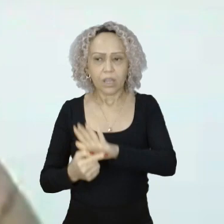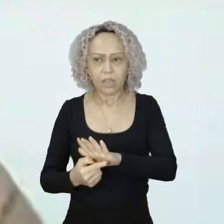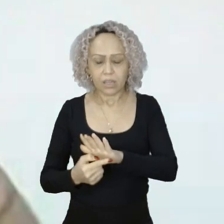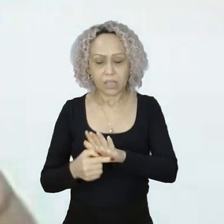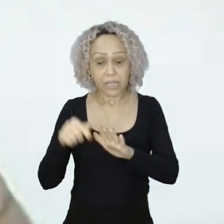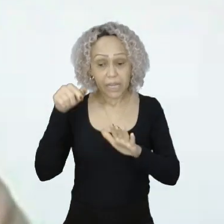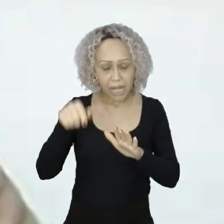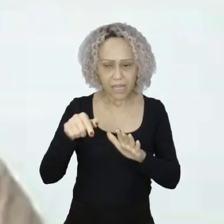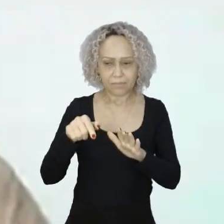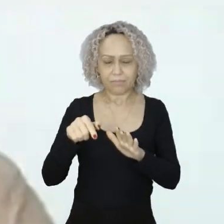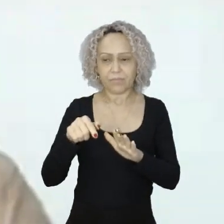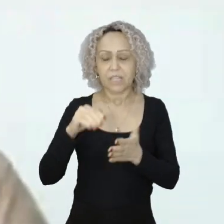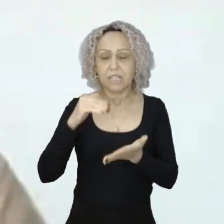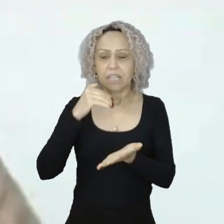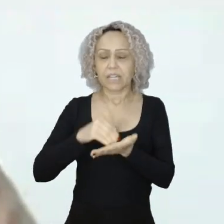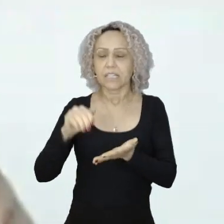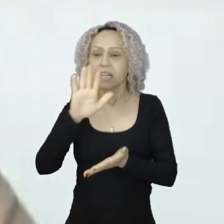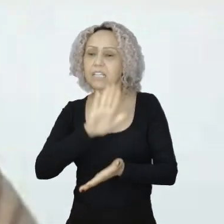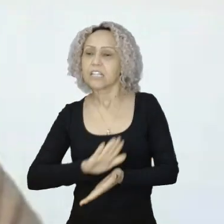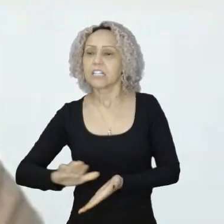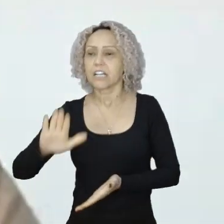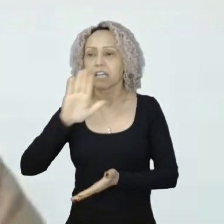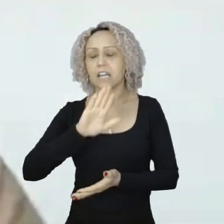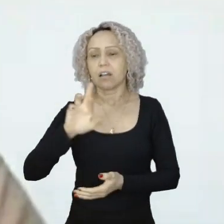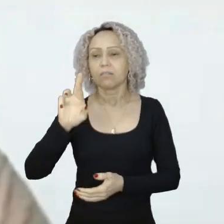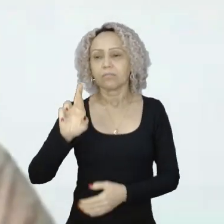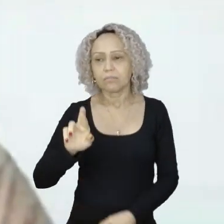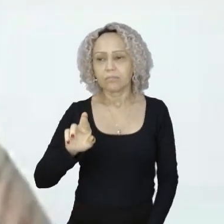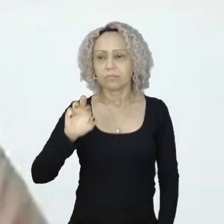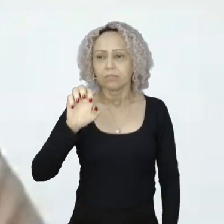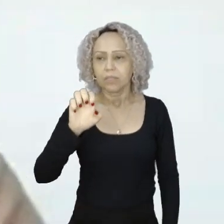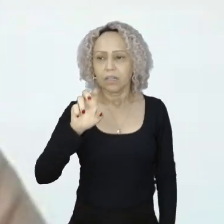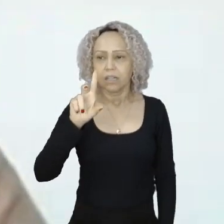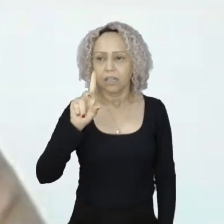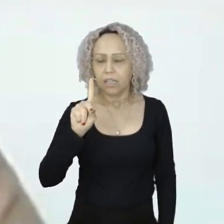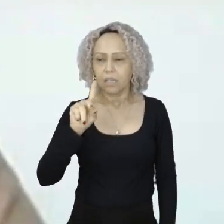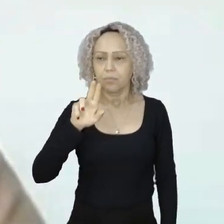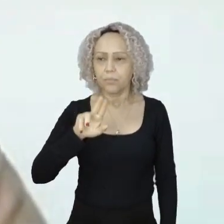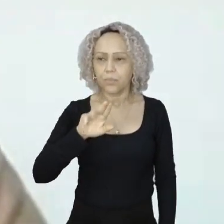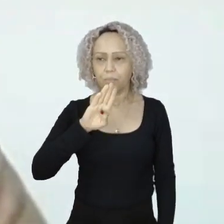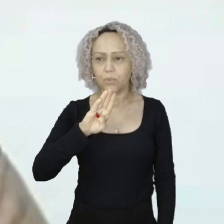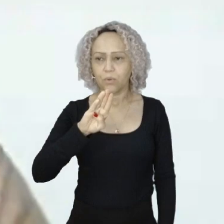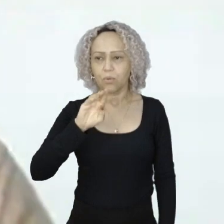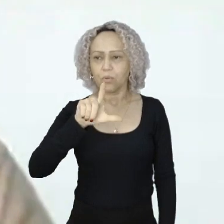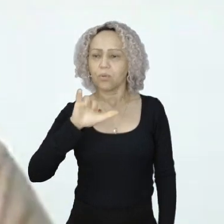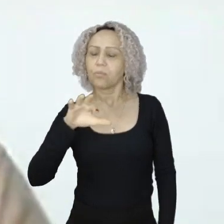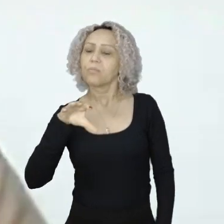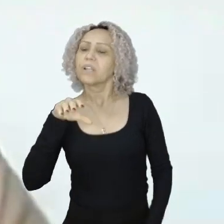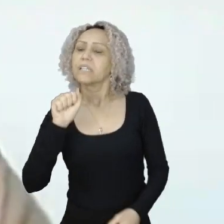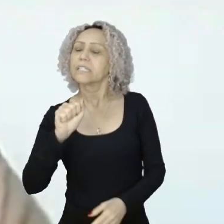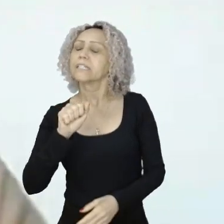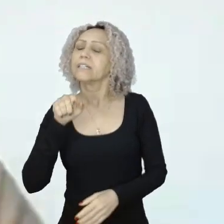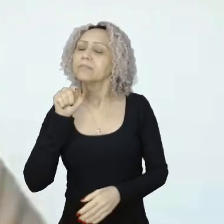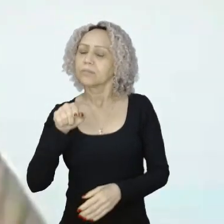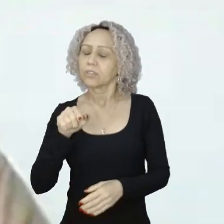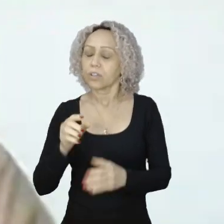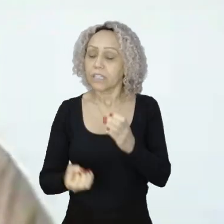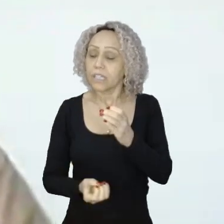Político, ou seja, o Ministério da Participação Social. Então, nós criamos, então, o Conselho de Participação